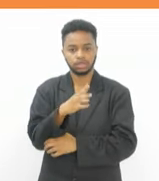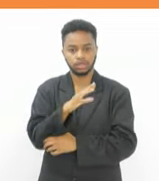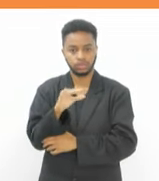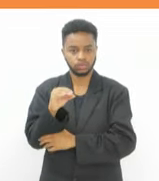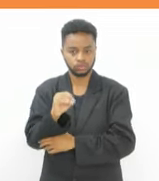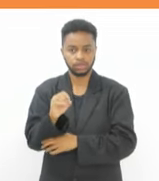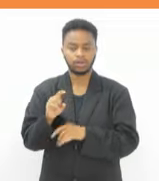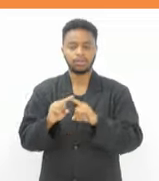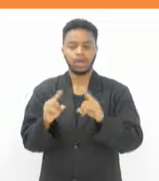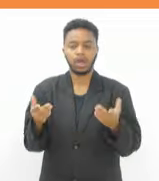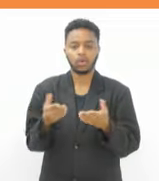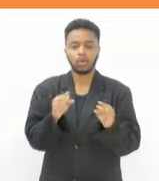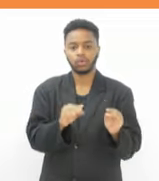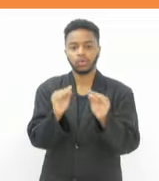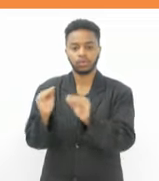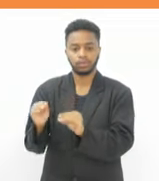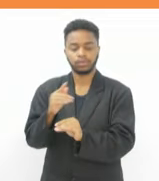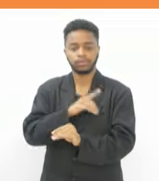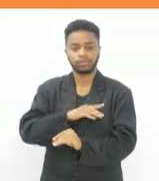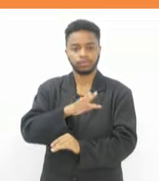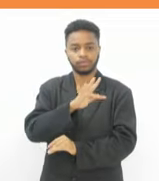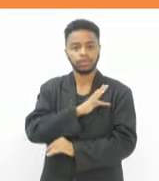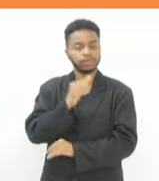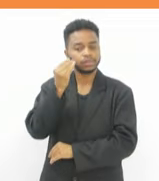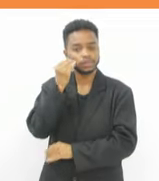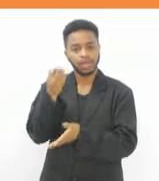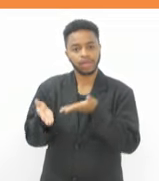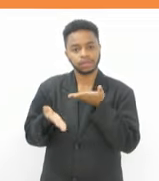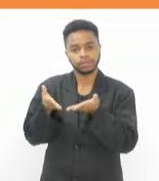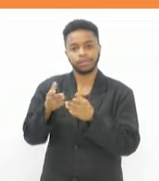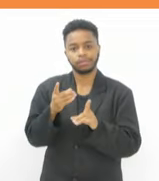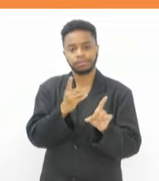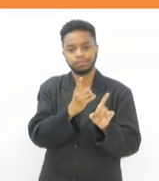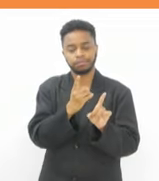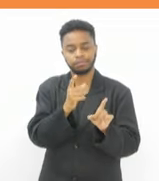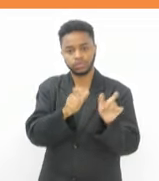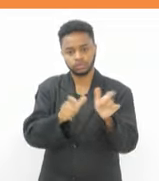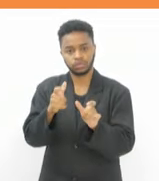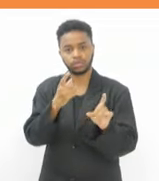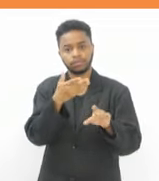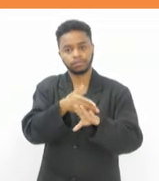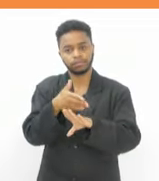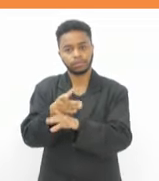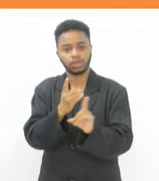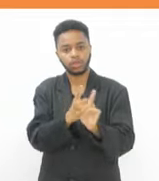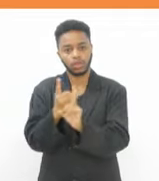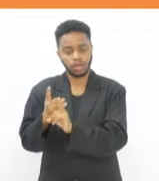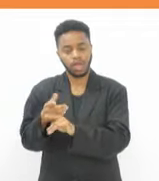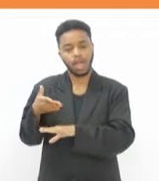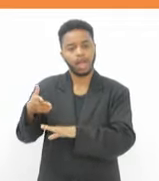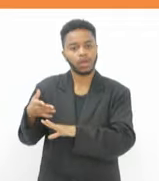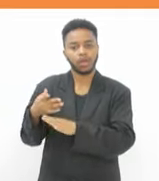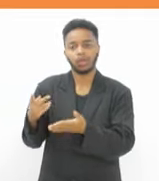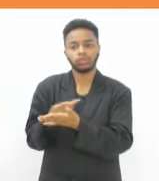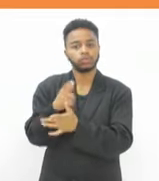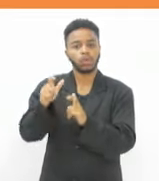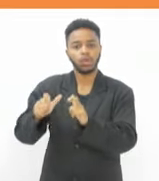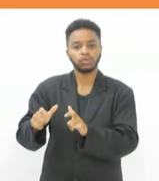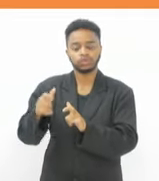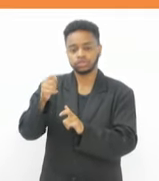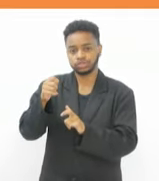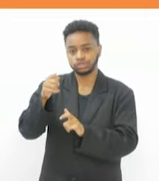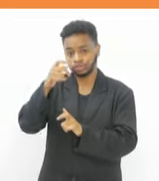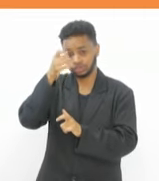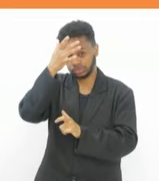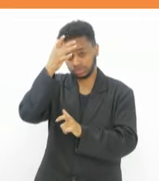Fluminense para oferecer atendimento personalizado aos participantes do encontro, que acontece no Teatro Municipal de Queimados. Além da